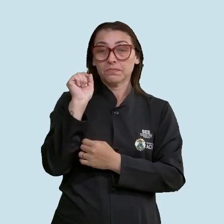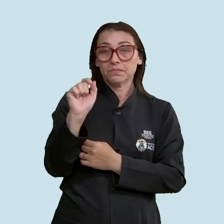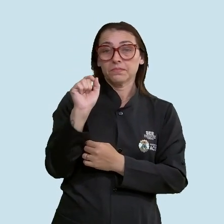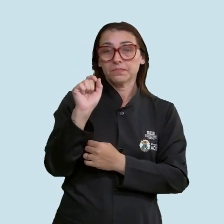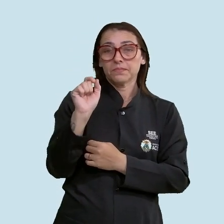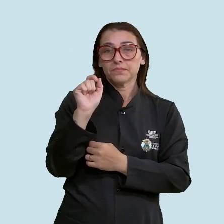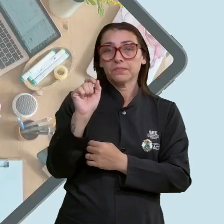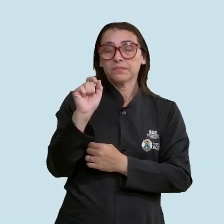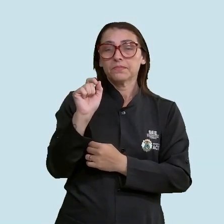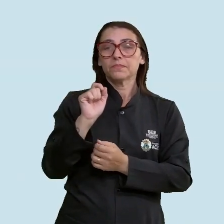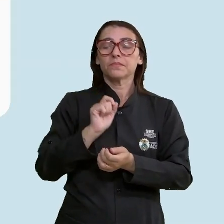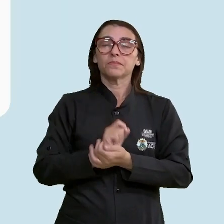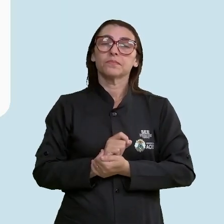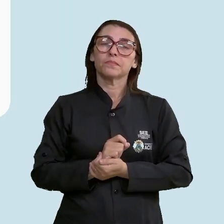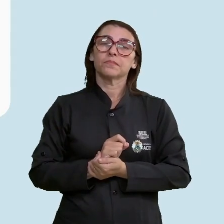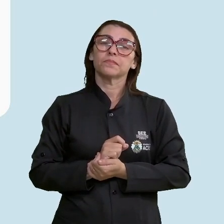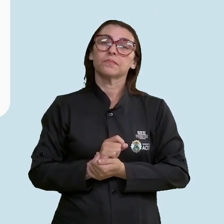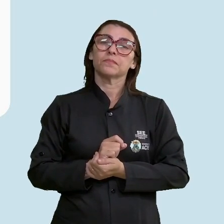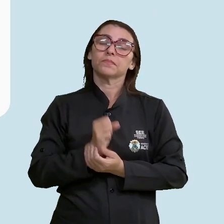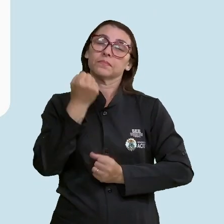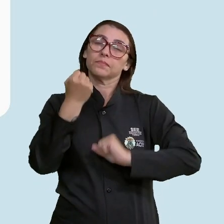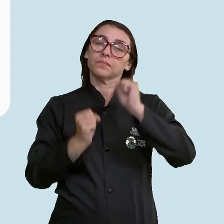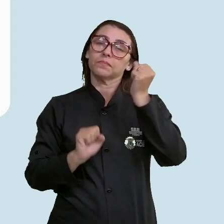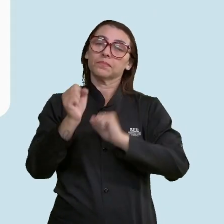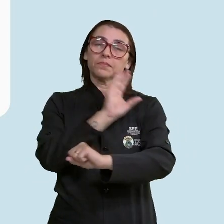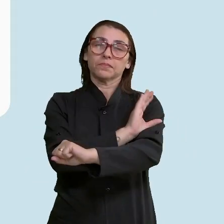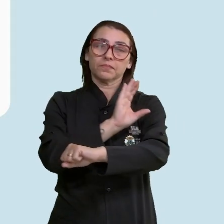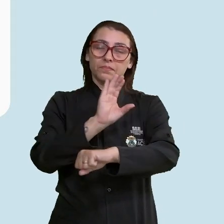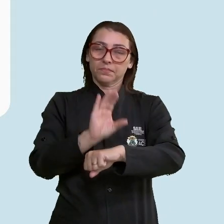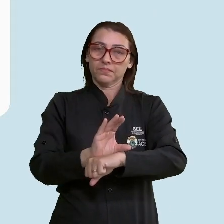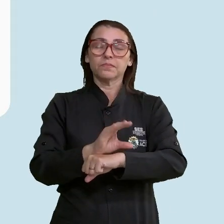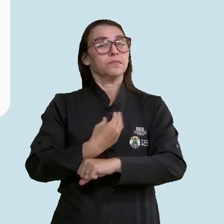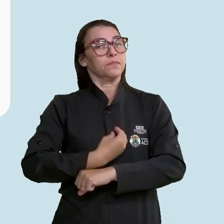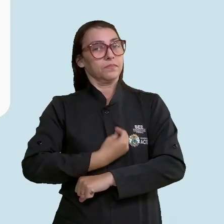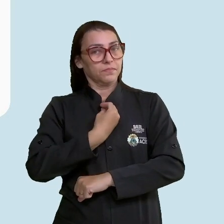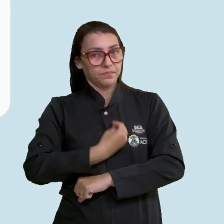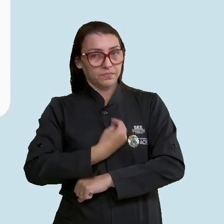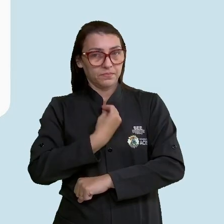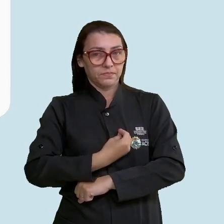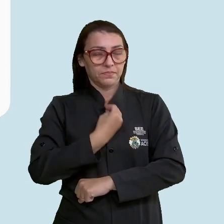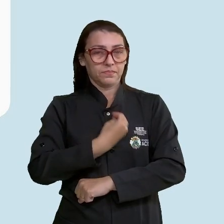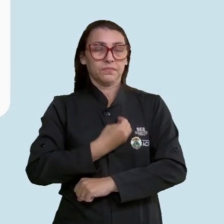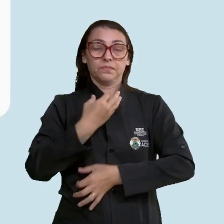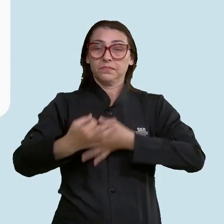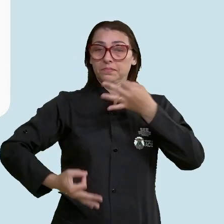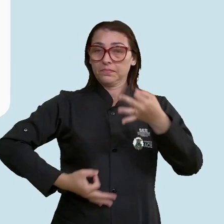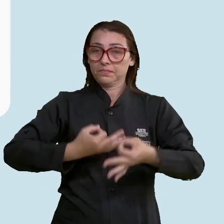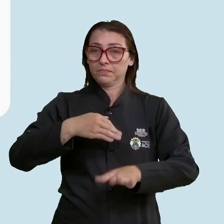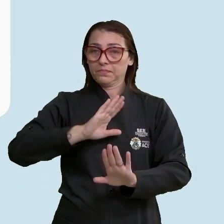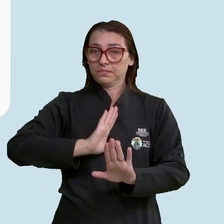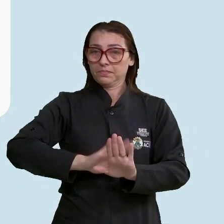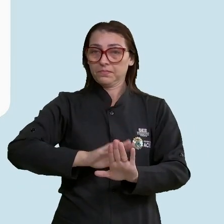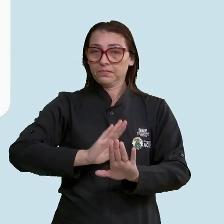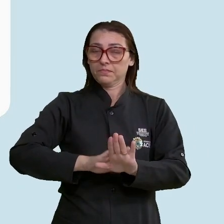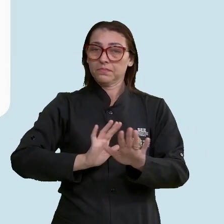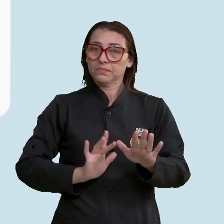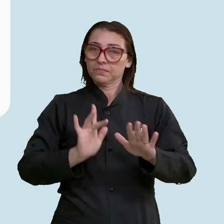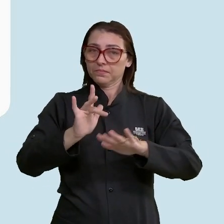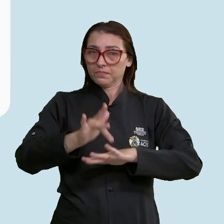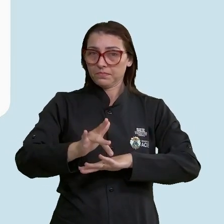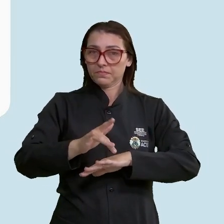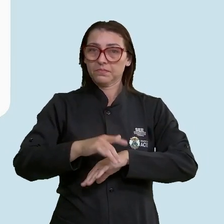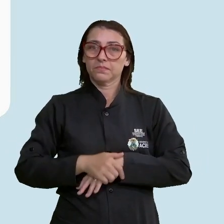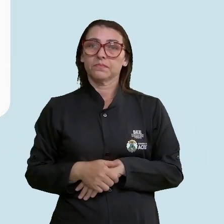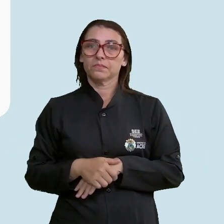seria, então, a indústria cultural que está tão presente nesses discursos ideológicos nas redes